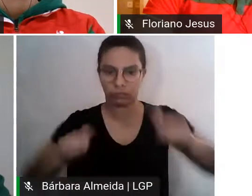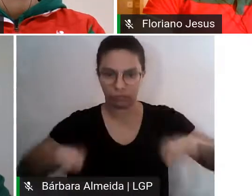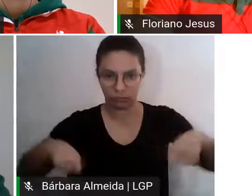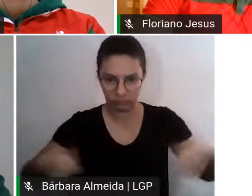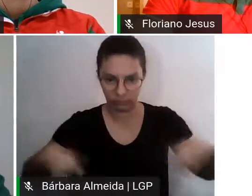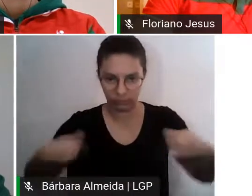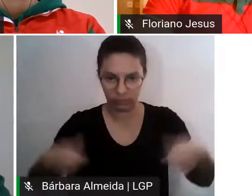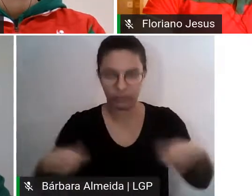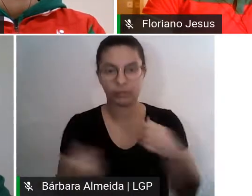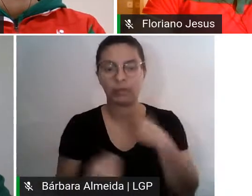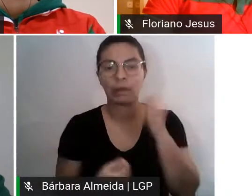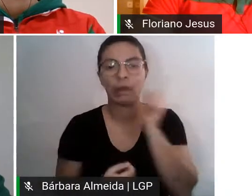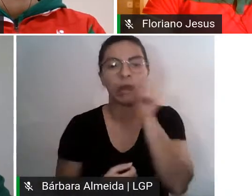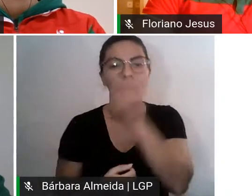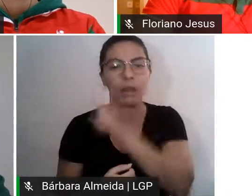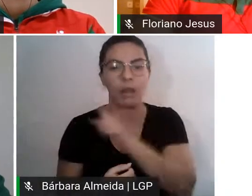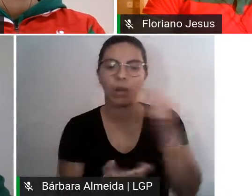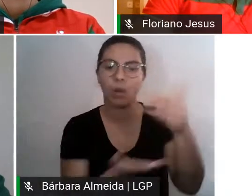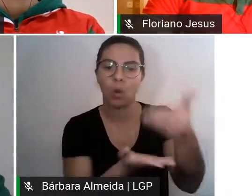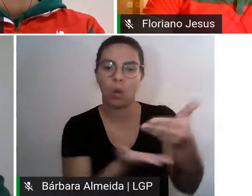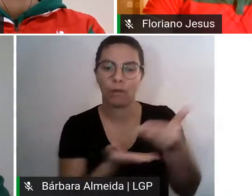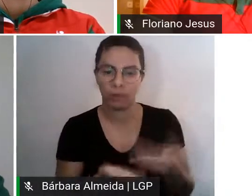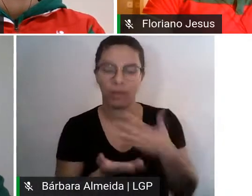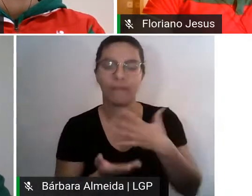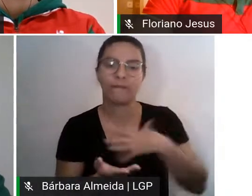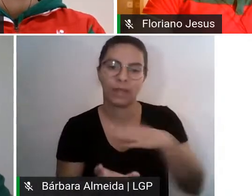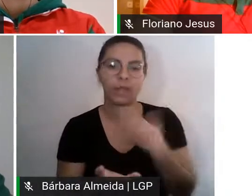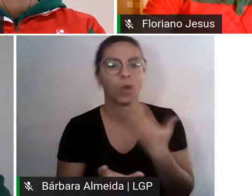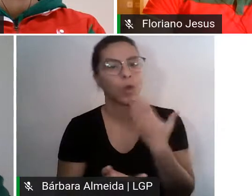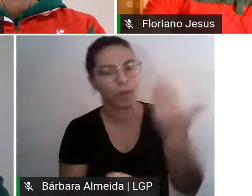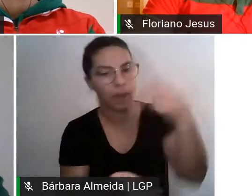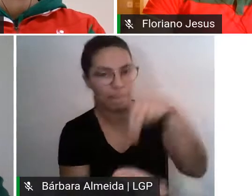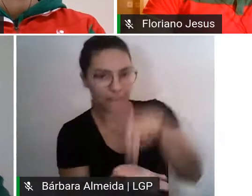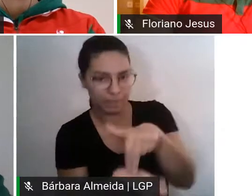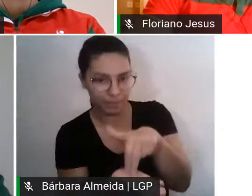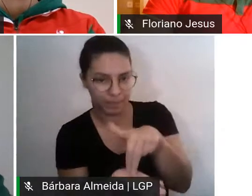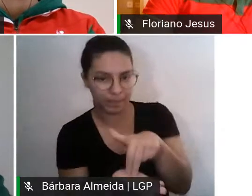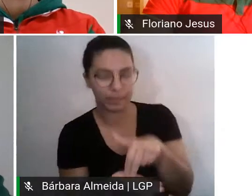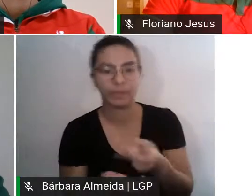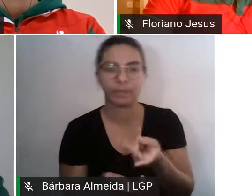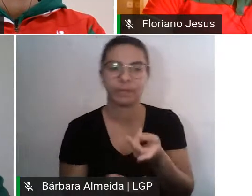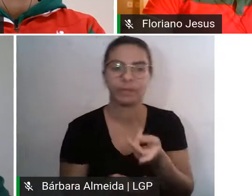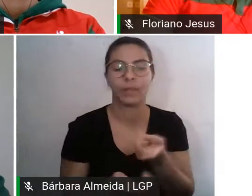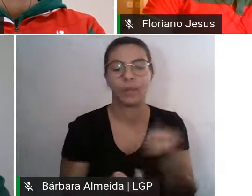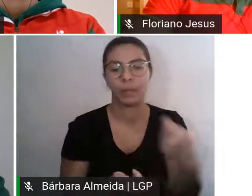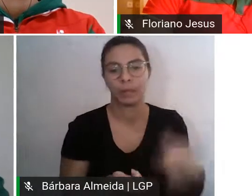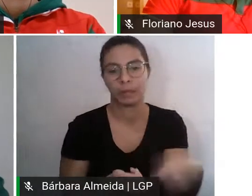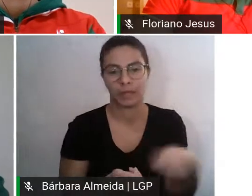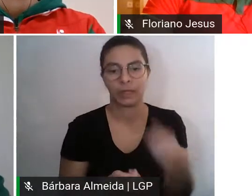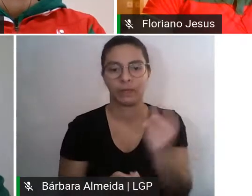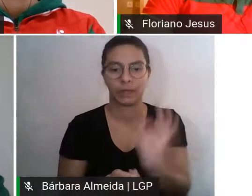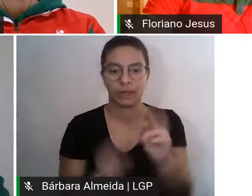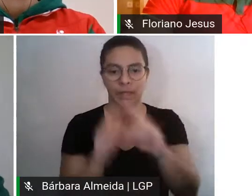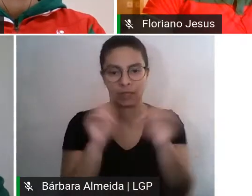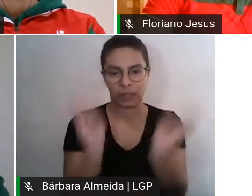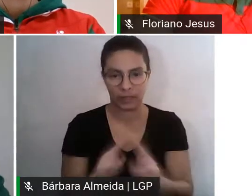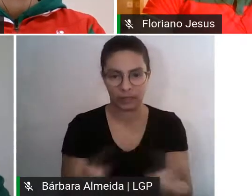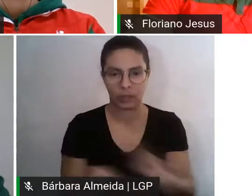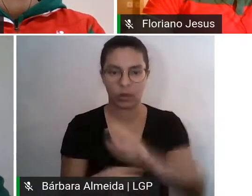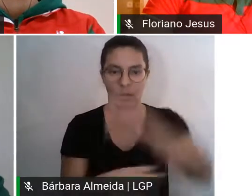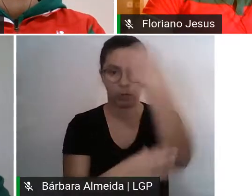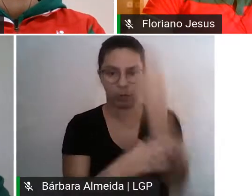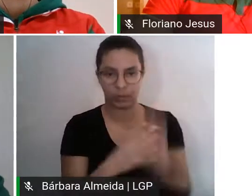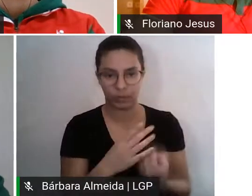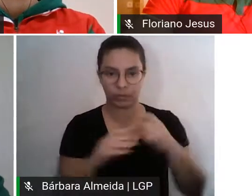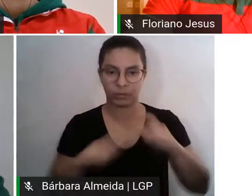já aproveito para cumprimentar e agradecer a presença, a Presidente da Comissão de Classificação da Federação Internacional de Basquetebol em Cadeira